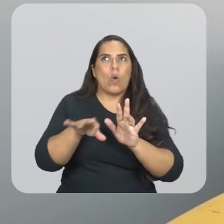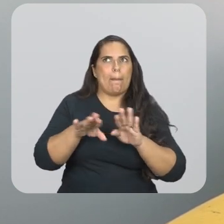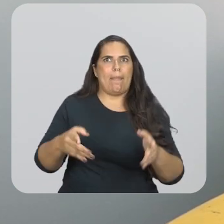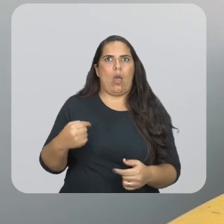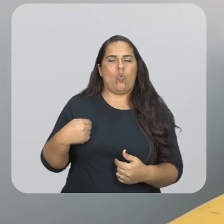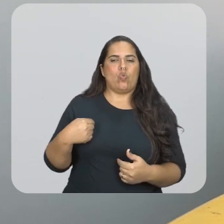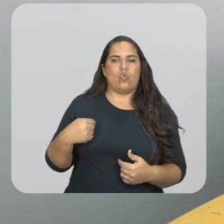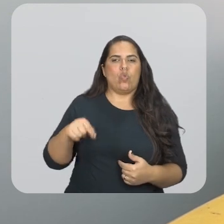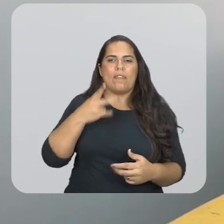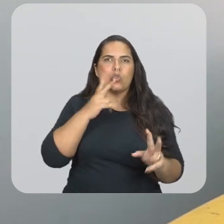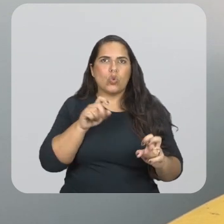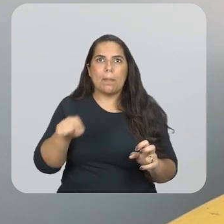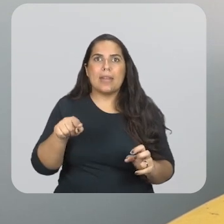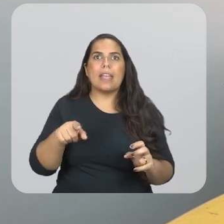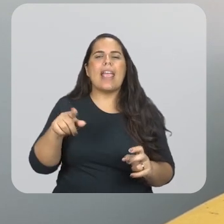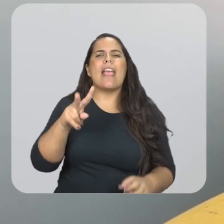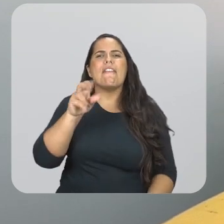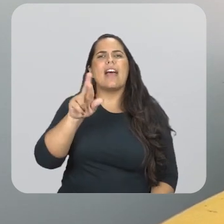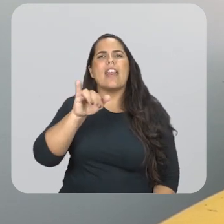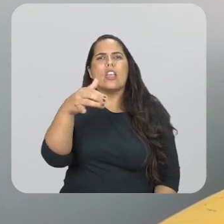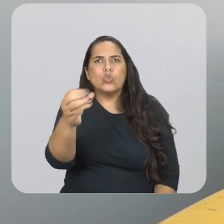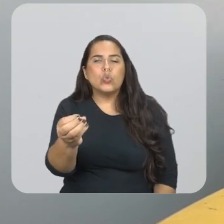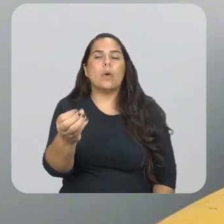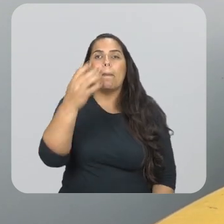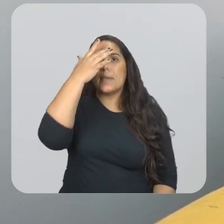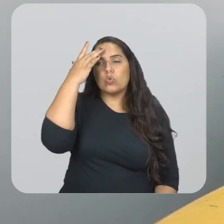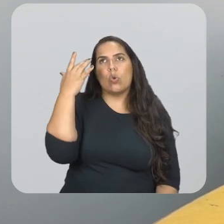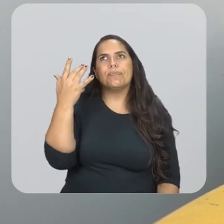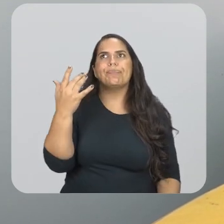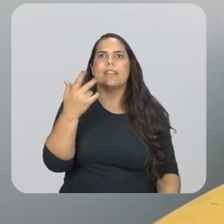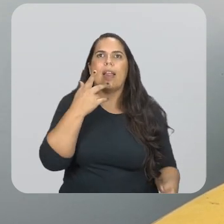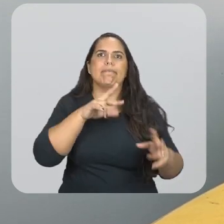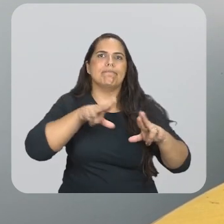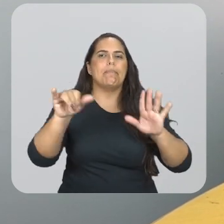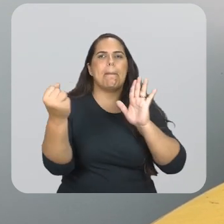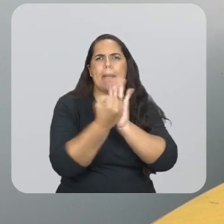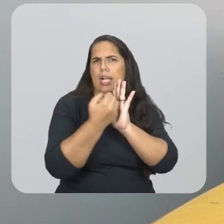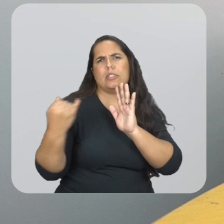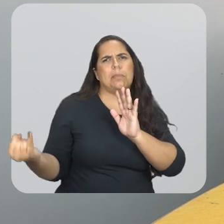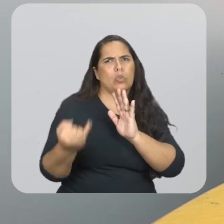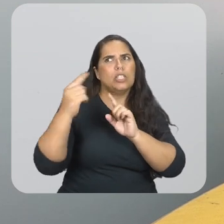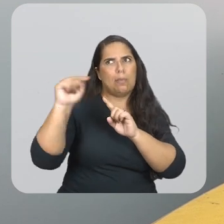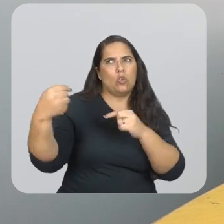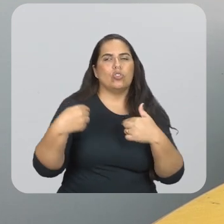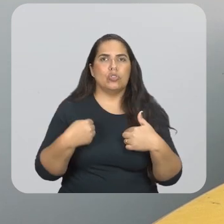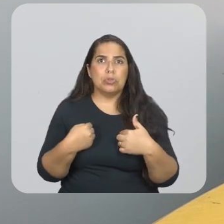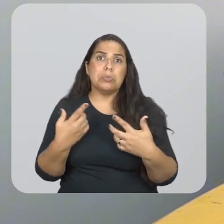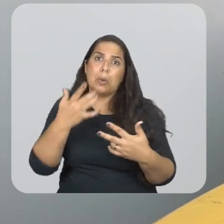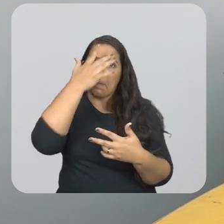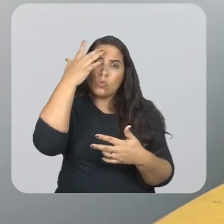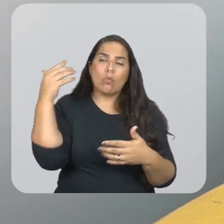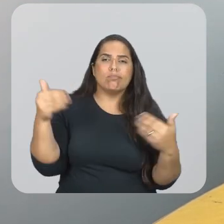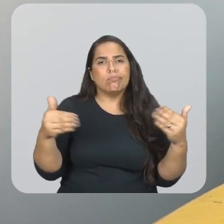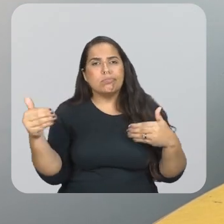não era um palco que estava falando sobre isso, era um palco de varejo. Então as pessoas iam falar várias marcas importantes depois de mim, assim, então a